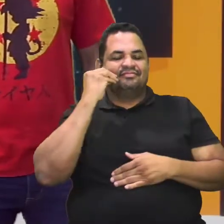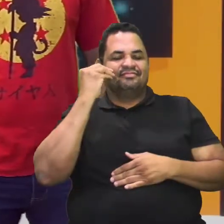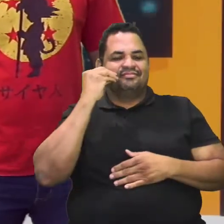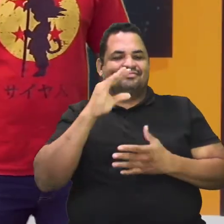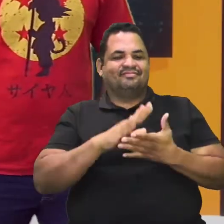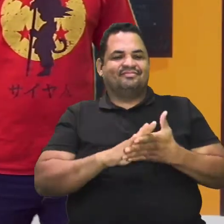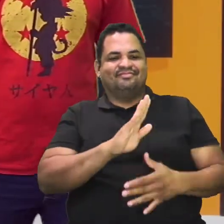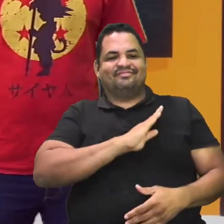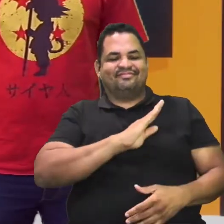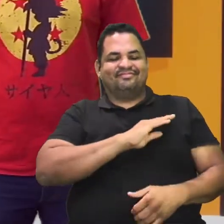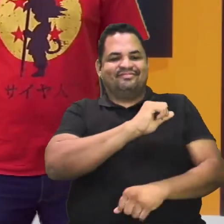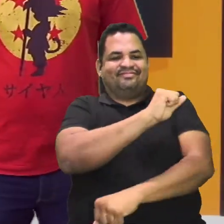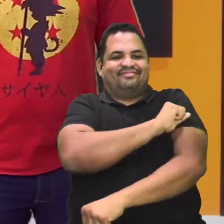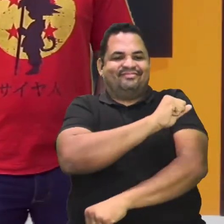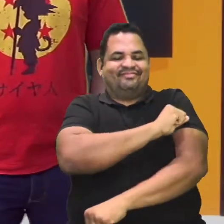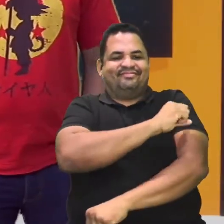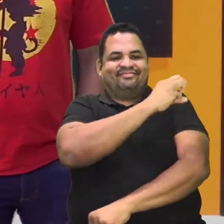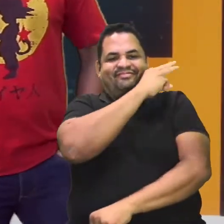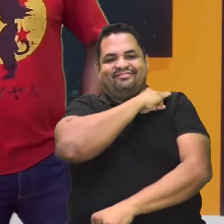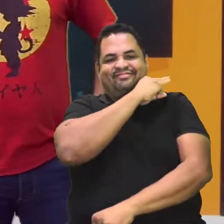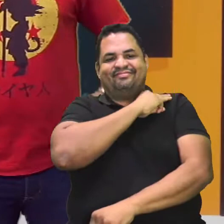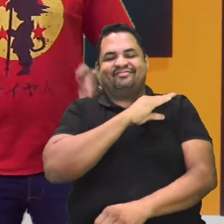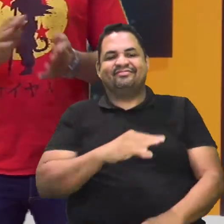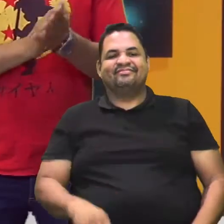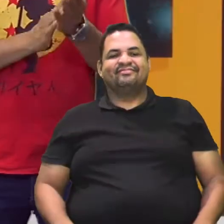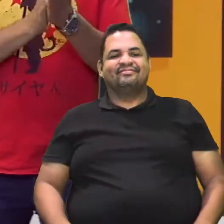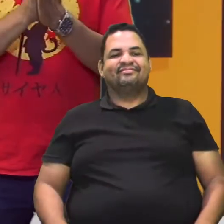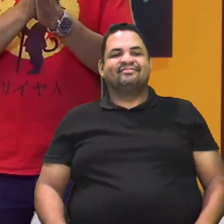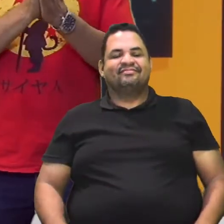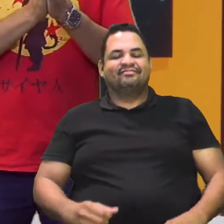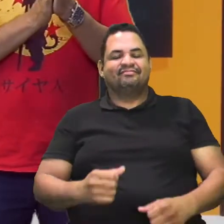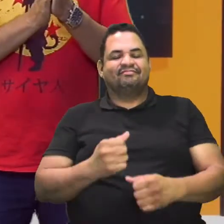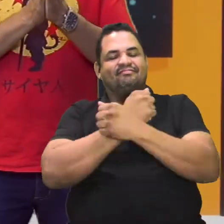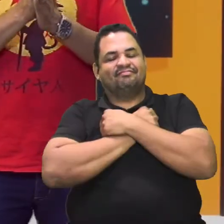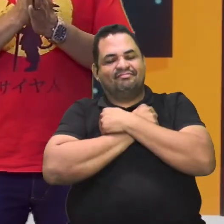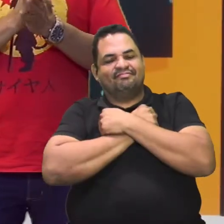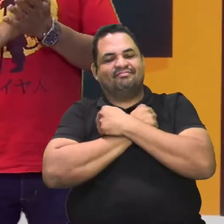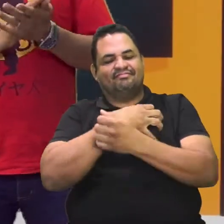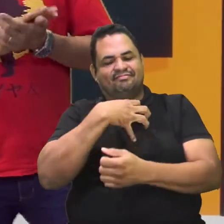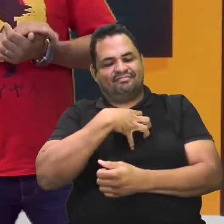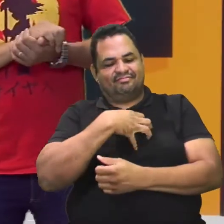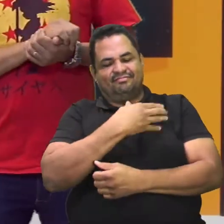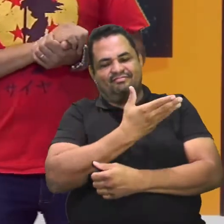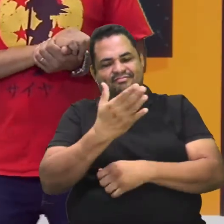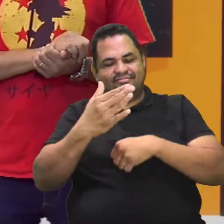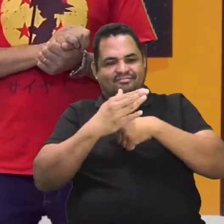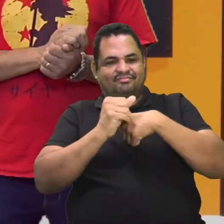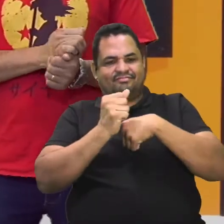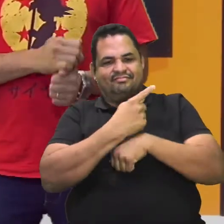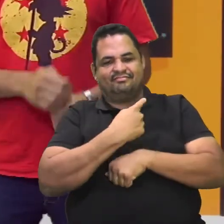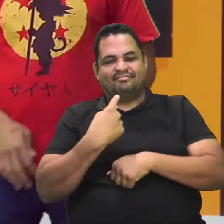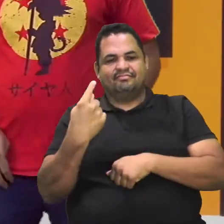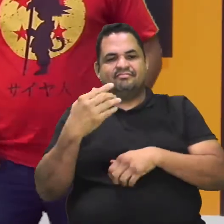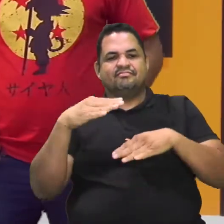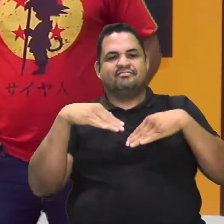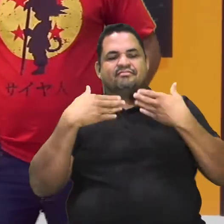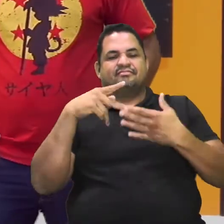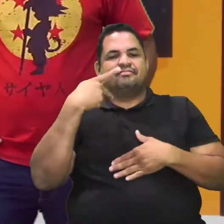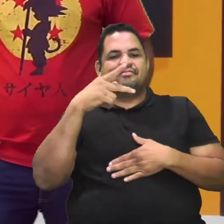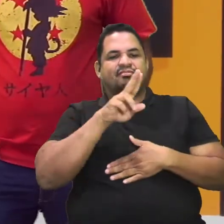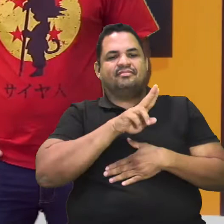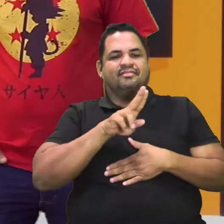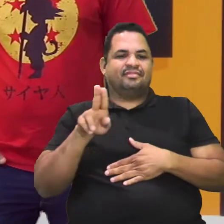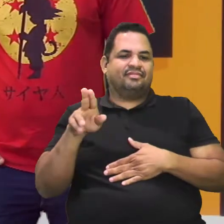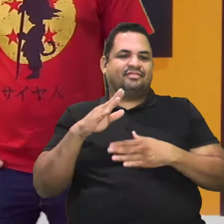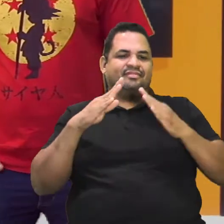no coração dos alunos do terceirão, tá, gente? Sintam-se abraçados, acarinhados por nós. E a gente, toda vez que a gente fala o nome